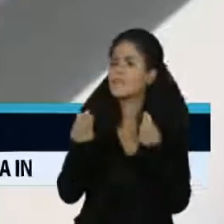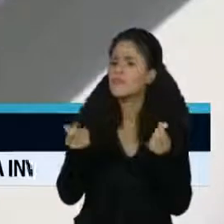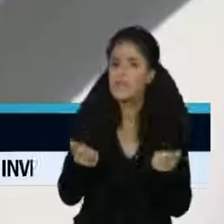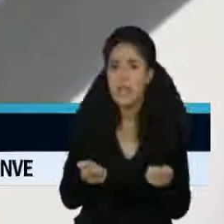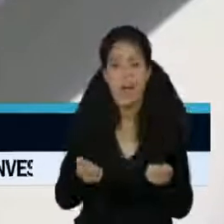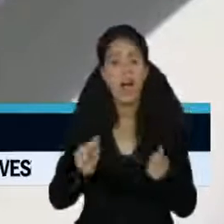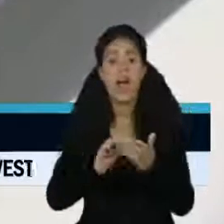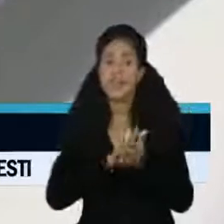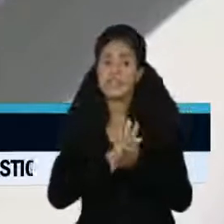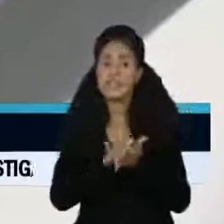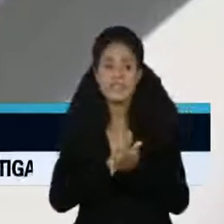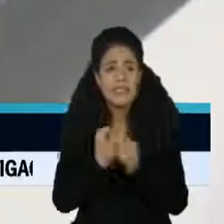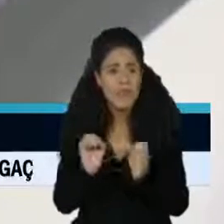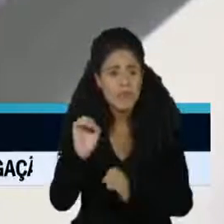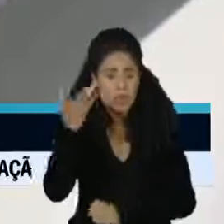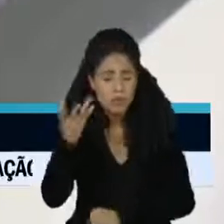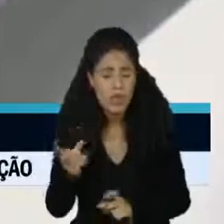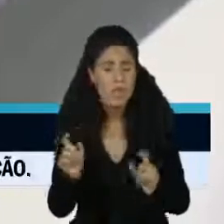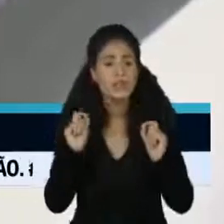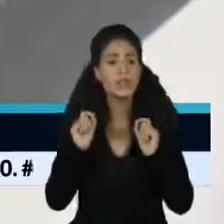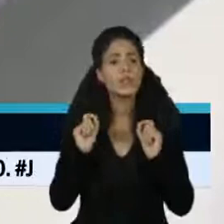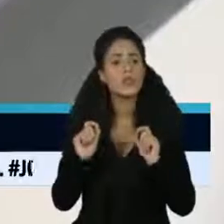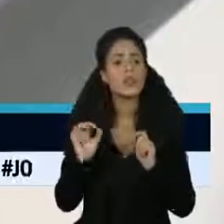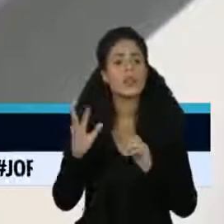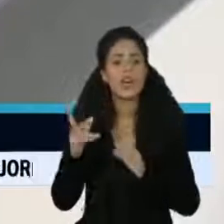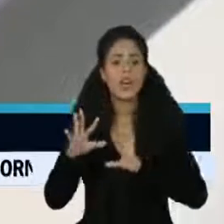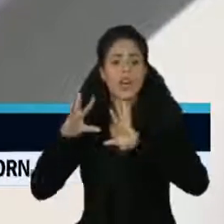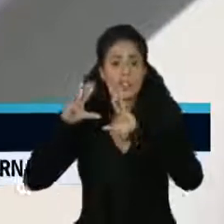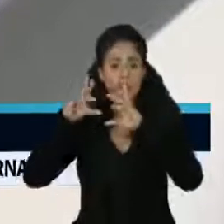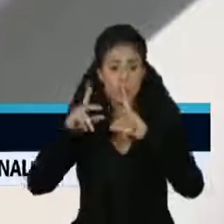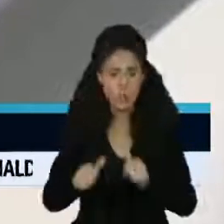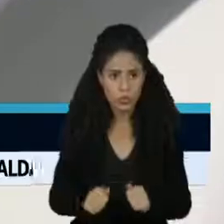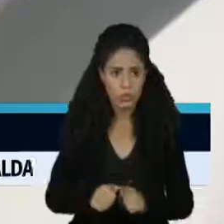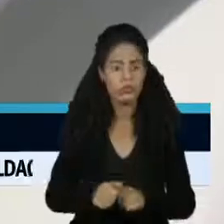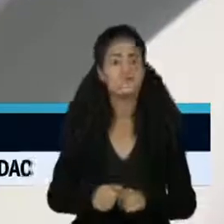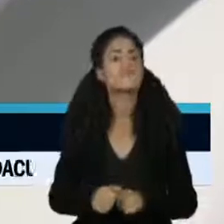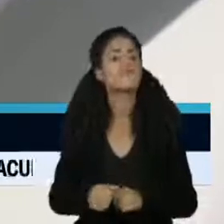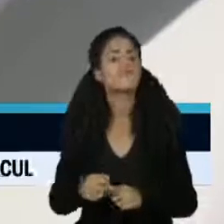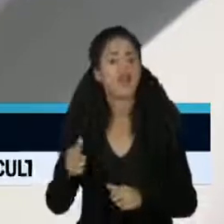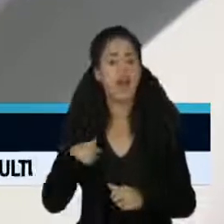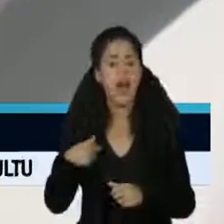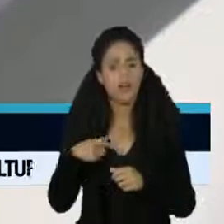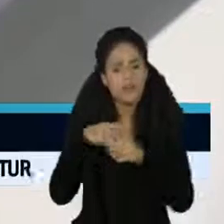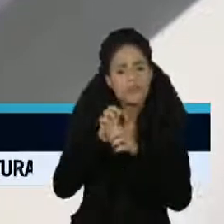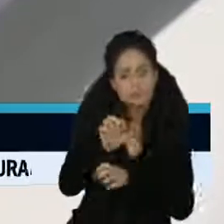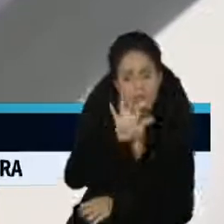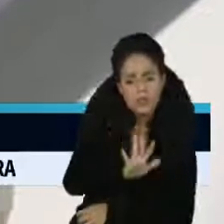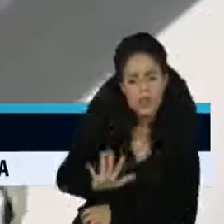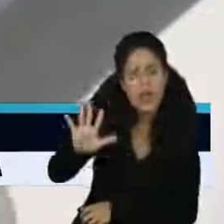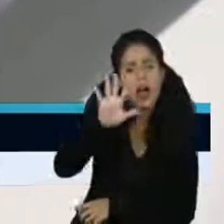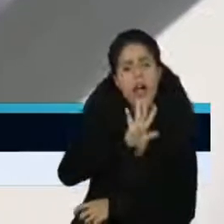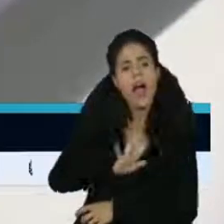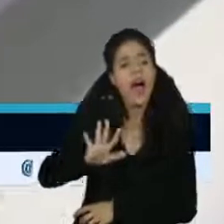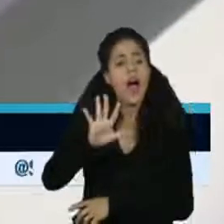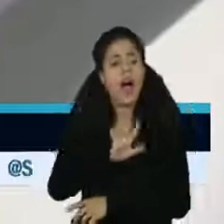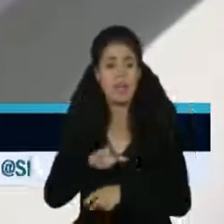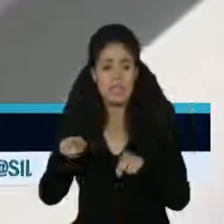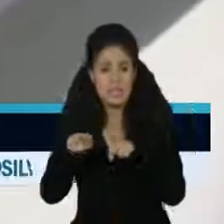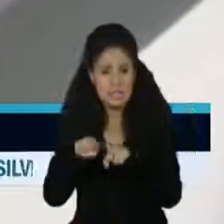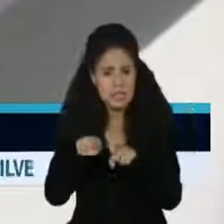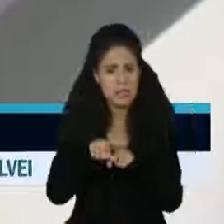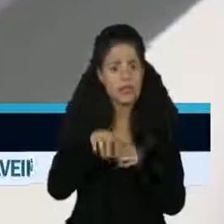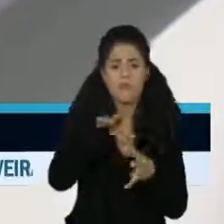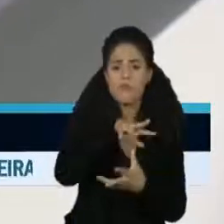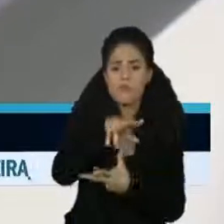nada tem a ser feito que não seja uma posição muito rigorosa de todo o planeta ou o planeta se